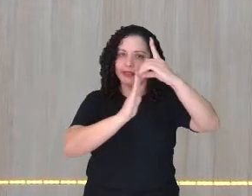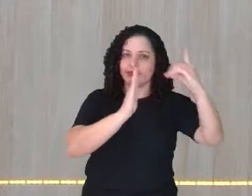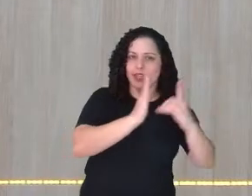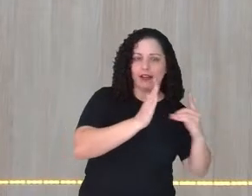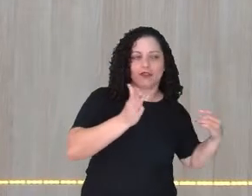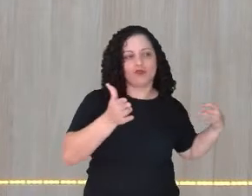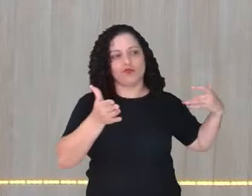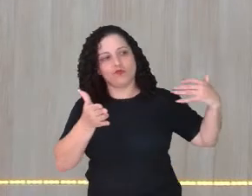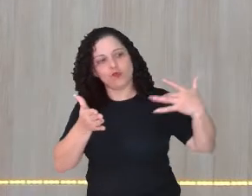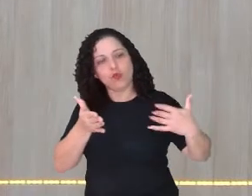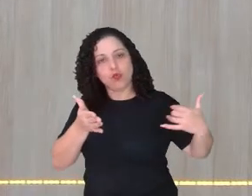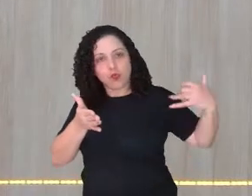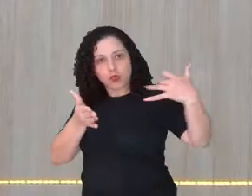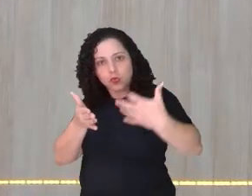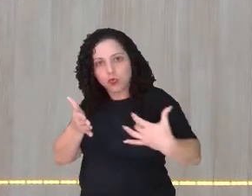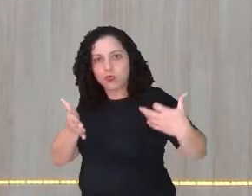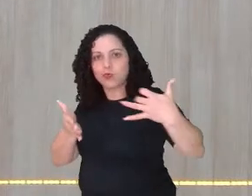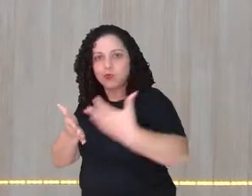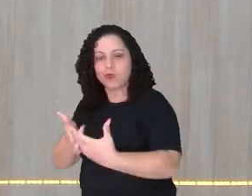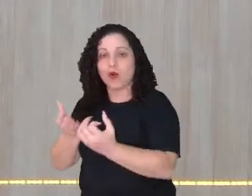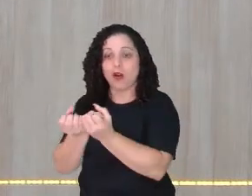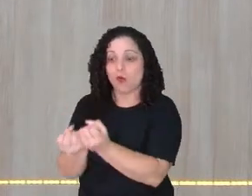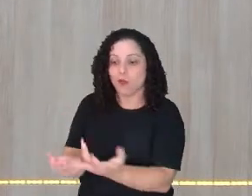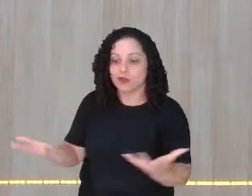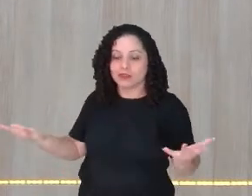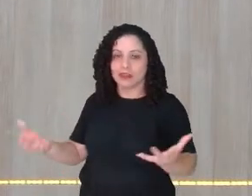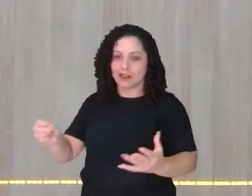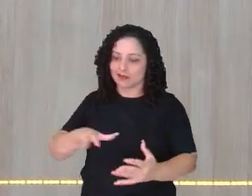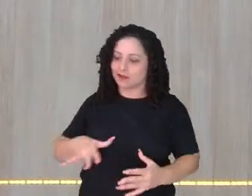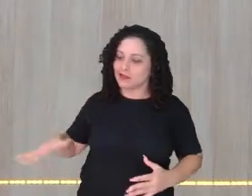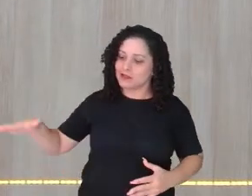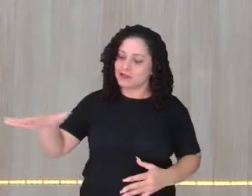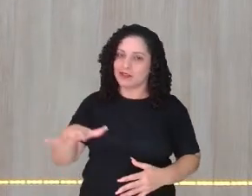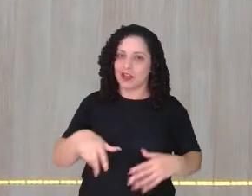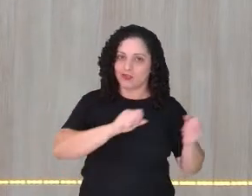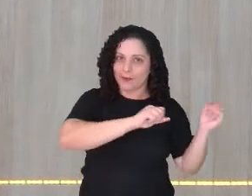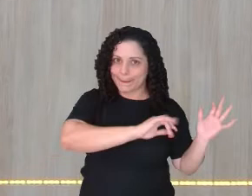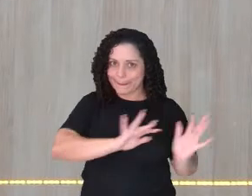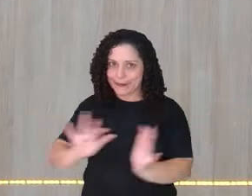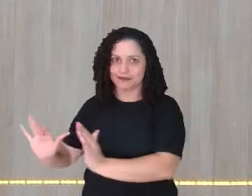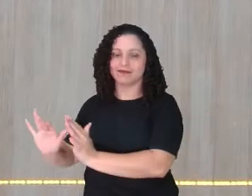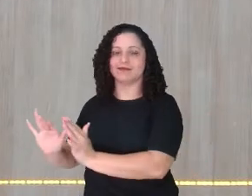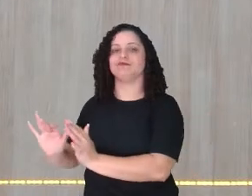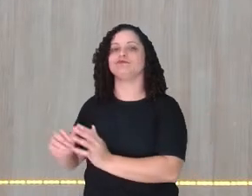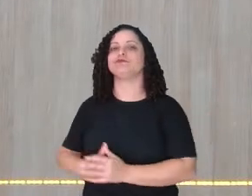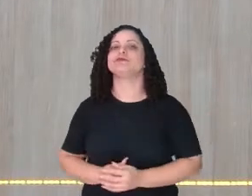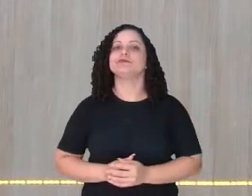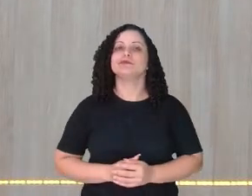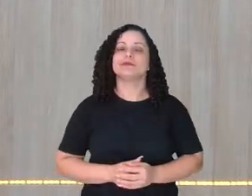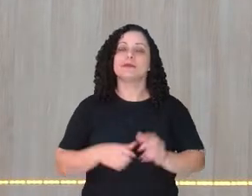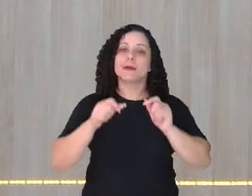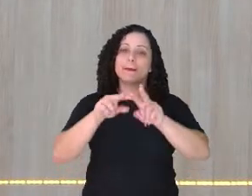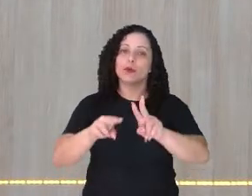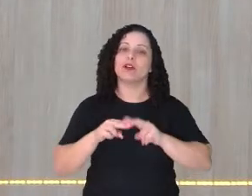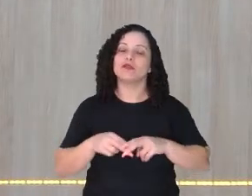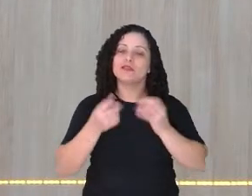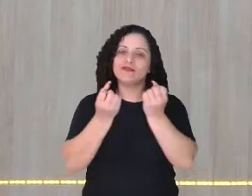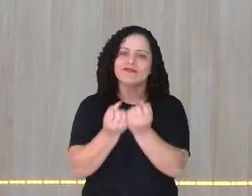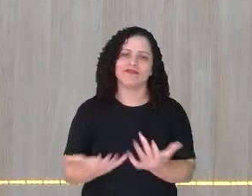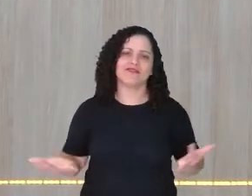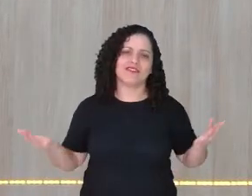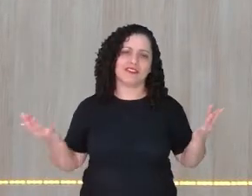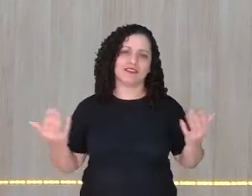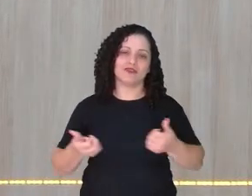o aumento populacional dessas áreas urbanas, né? Devido a muitas questões que